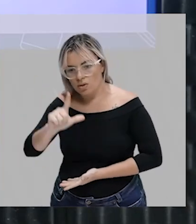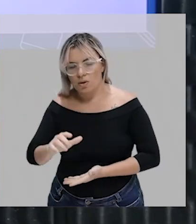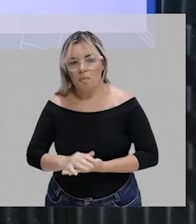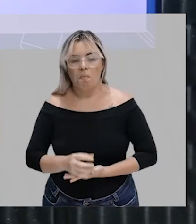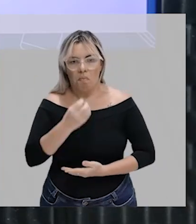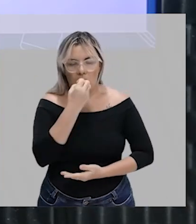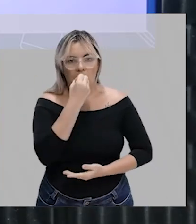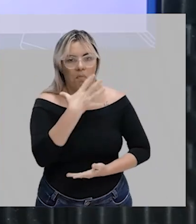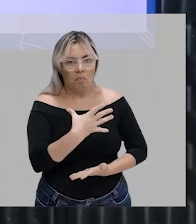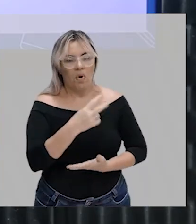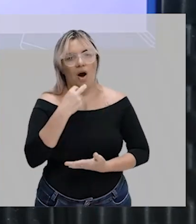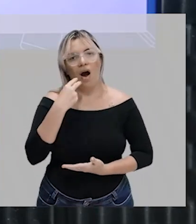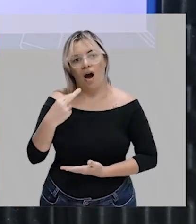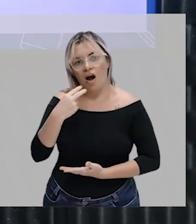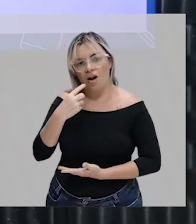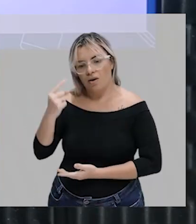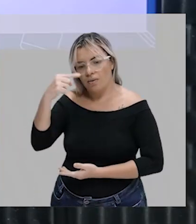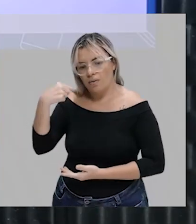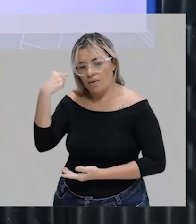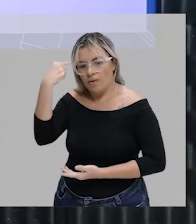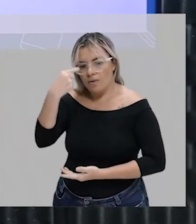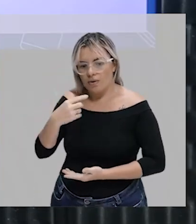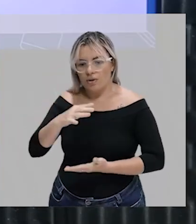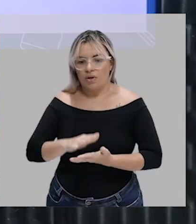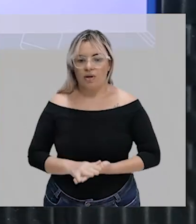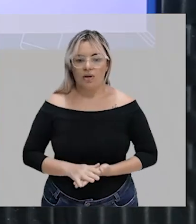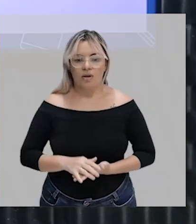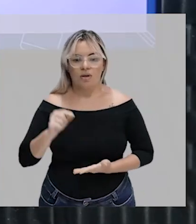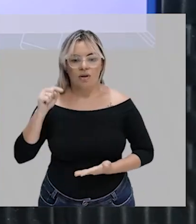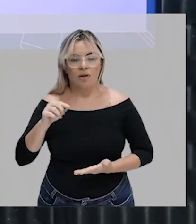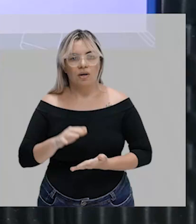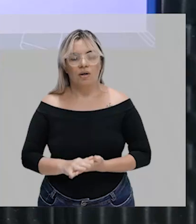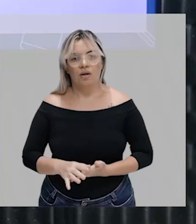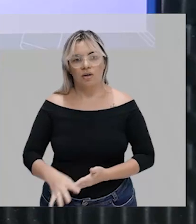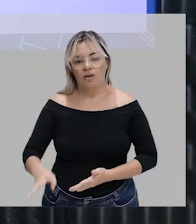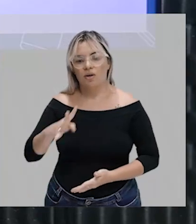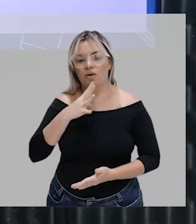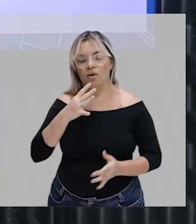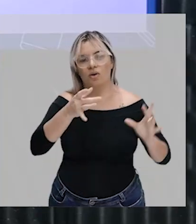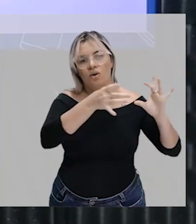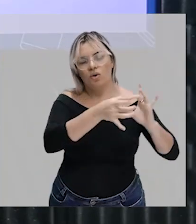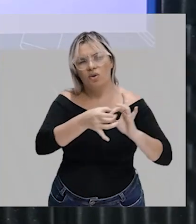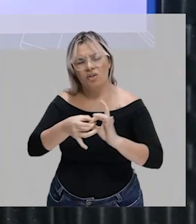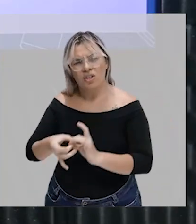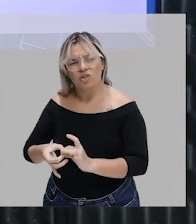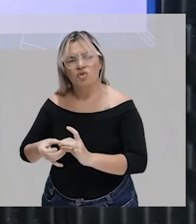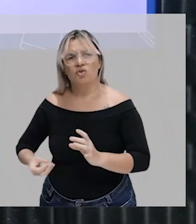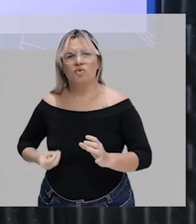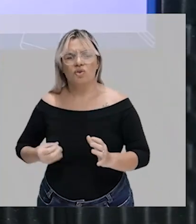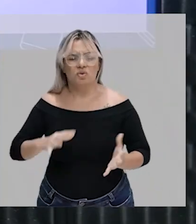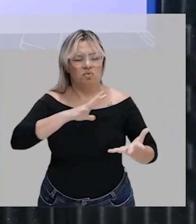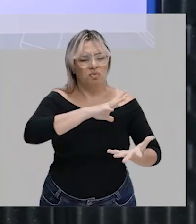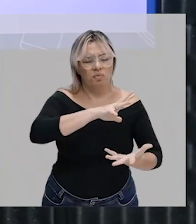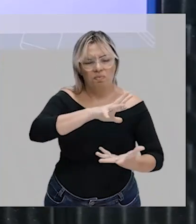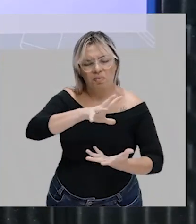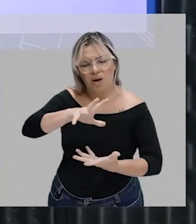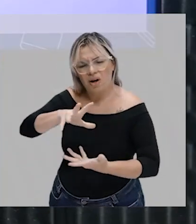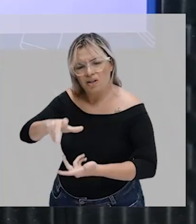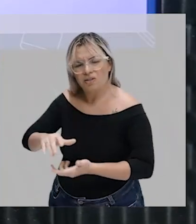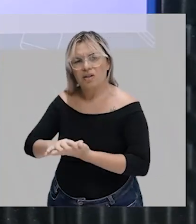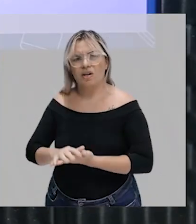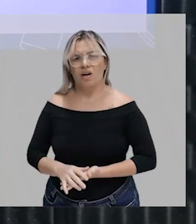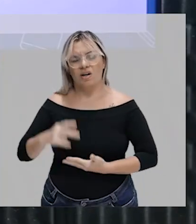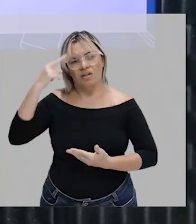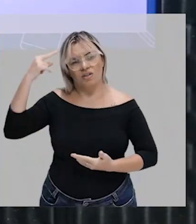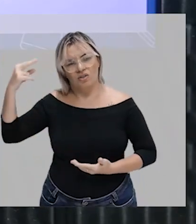bem a língua espanhola. O conhecimento de mundo é esse conhecimento diante de todas as situações que o mundo passa,